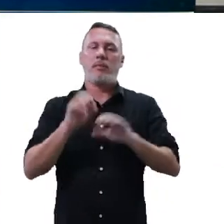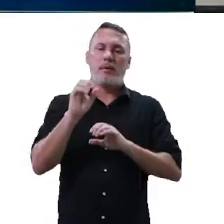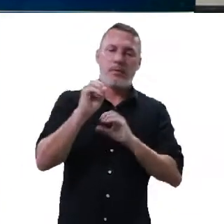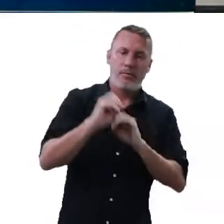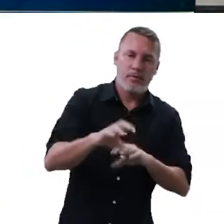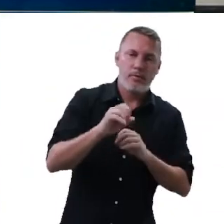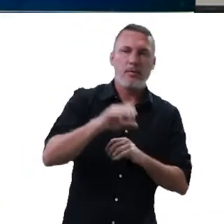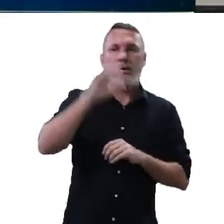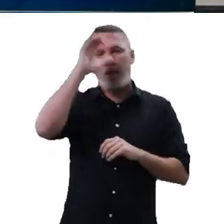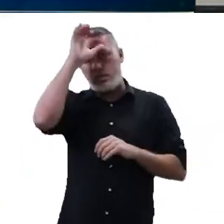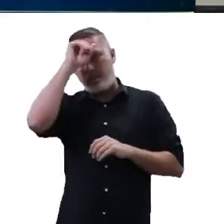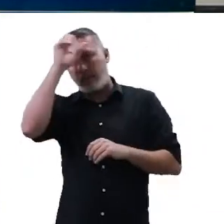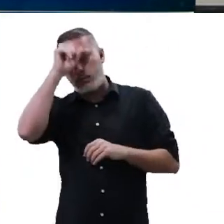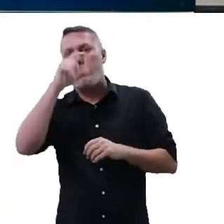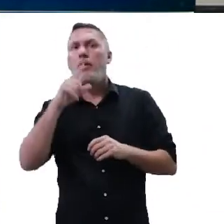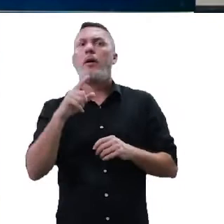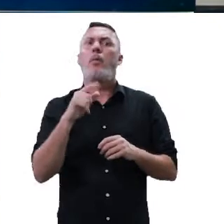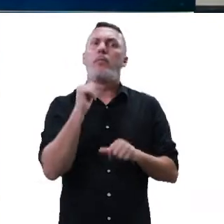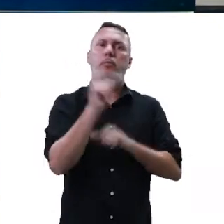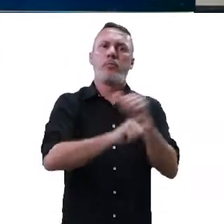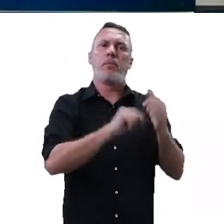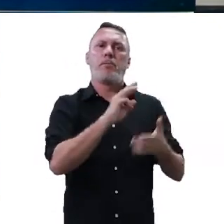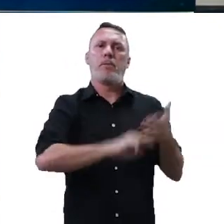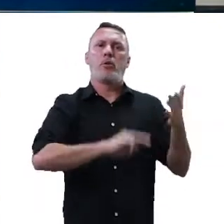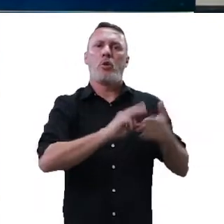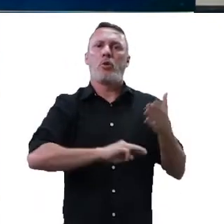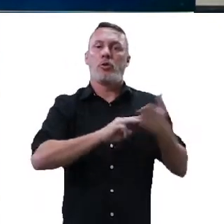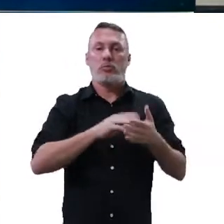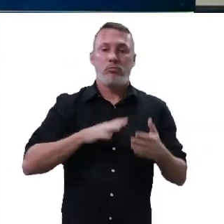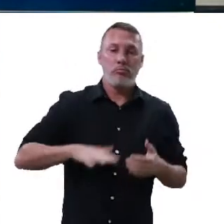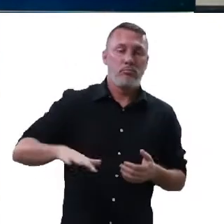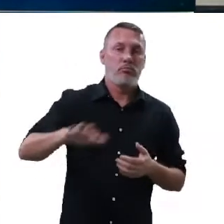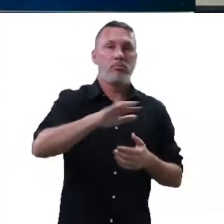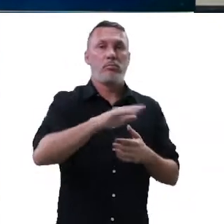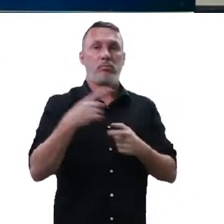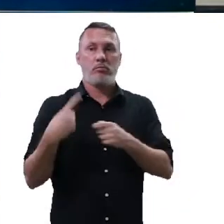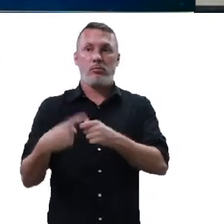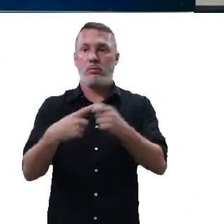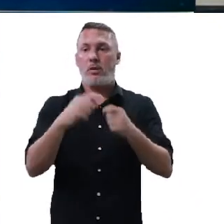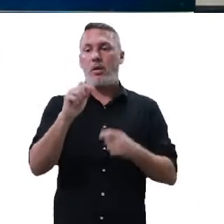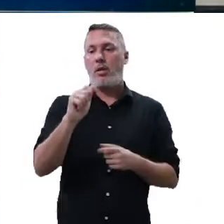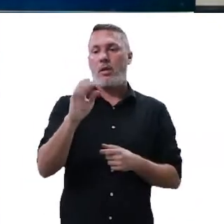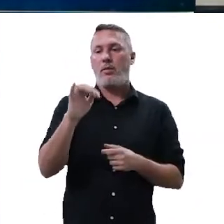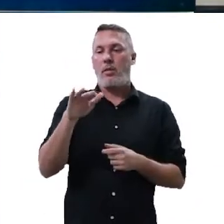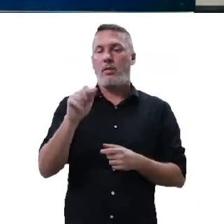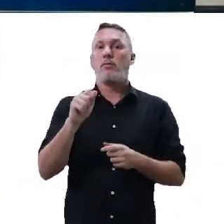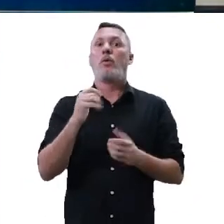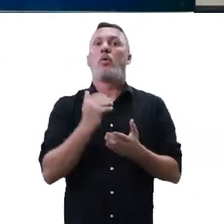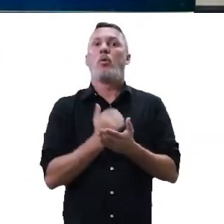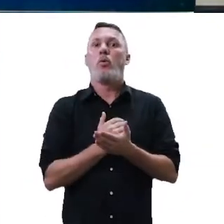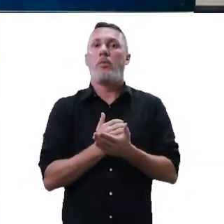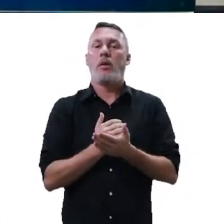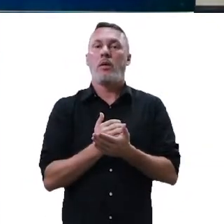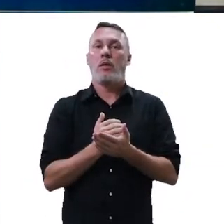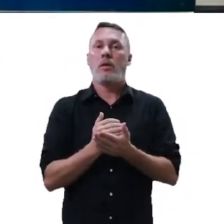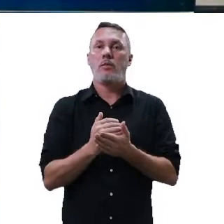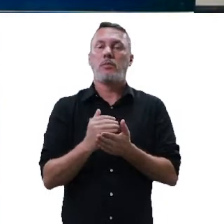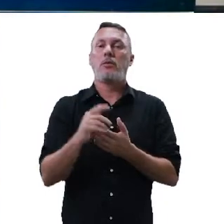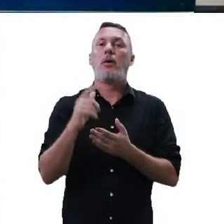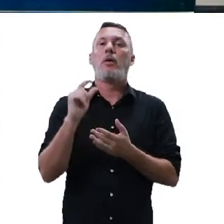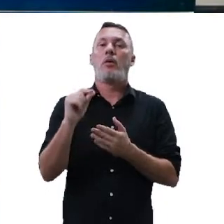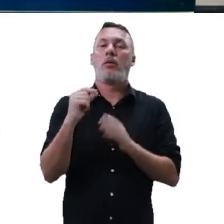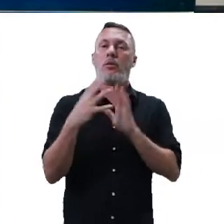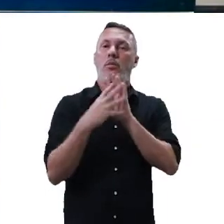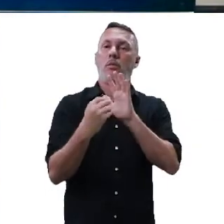revolução em Atenas e ele teve muitos seguidores, o que provocou o ódio dessas pessoas, porque ele foi acusado